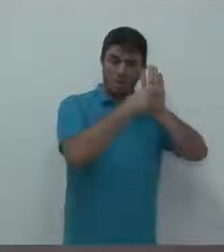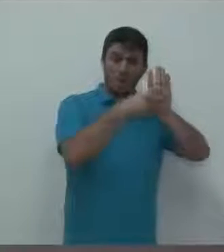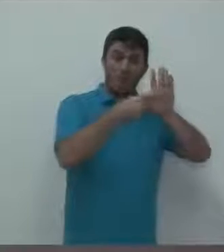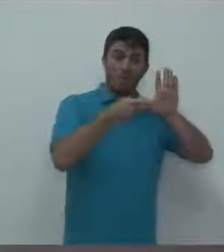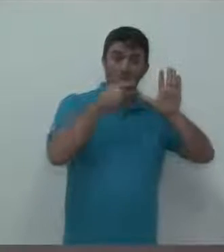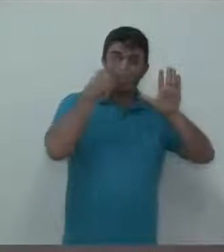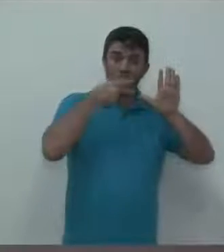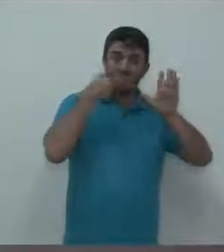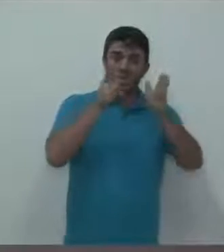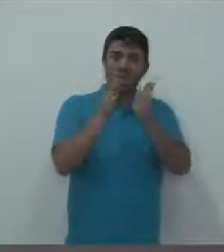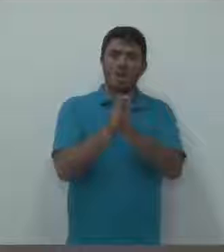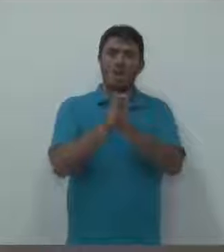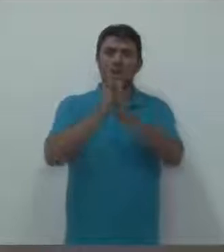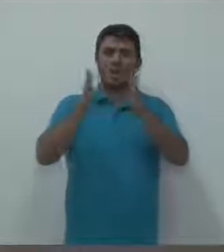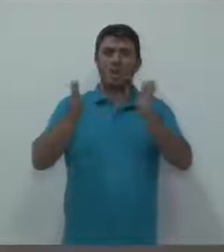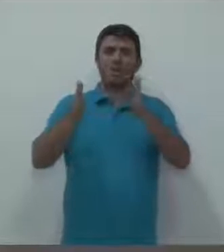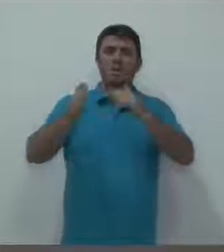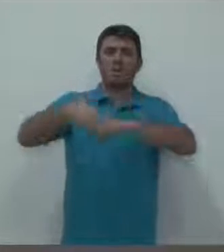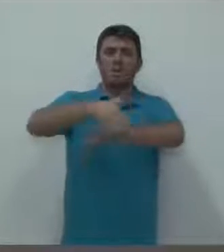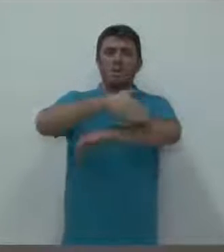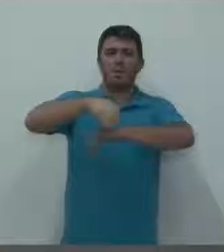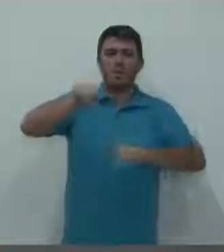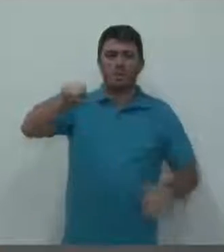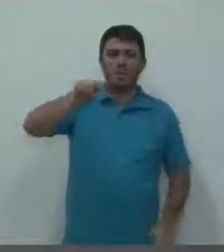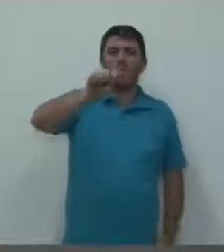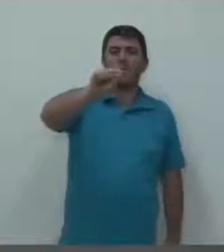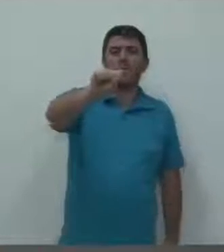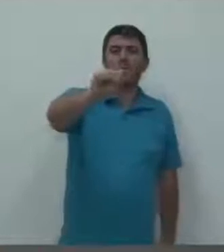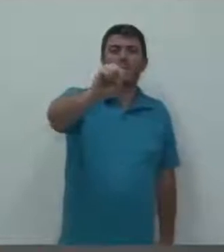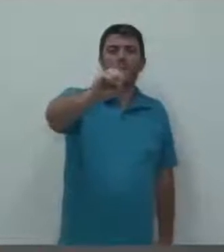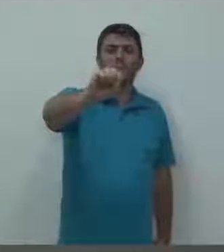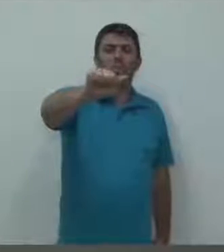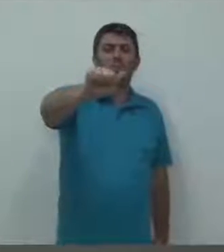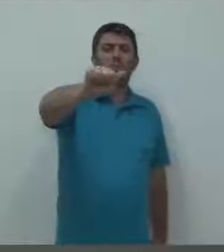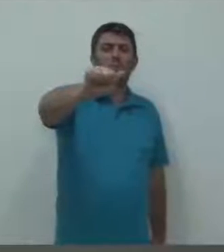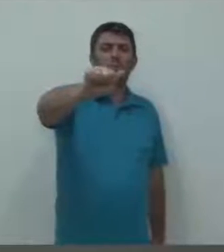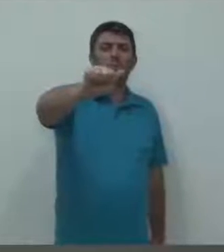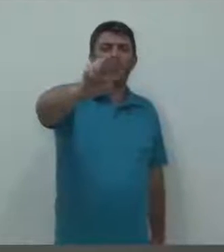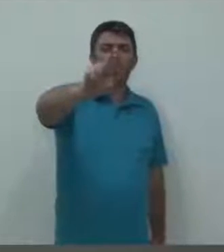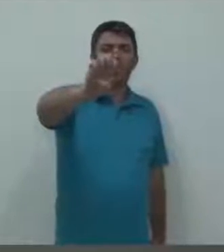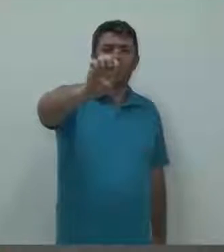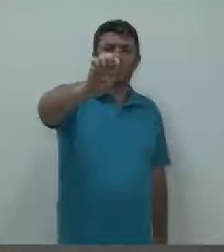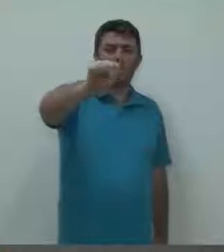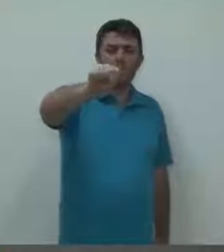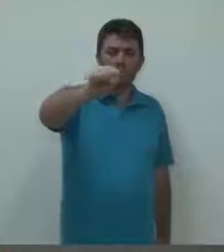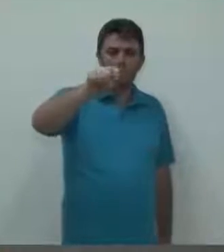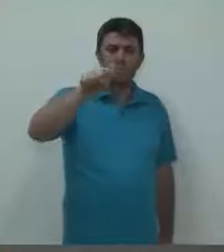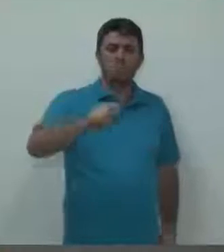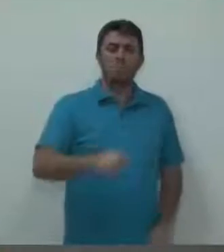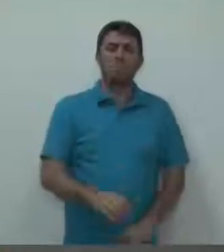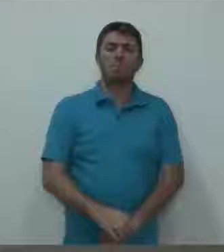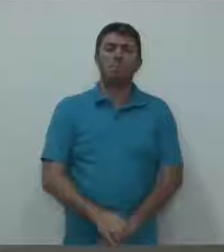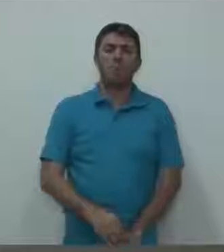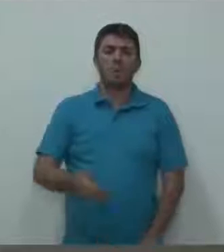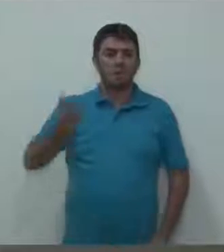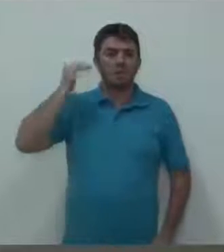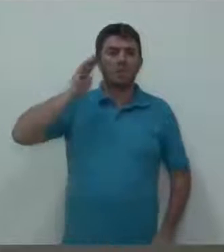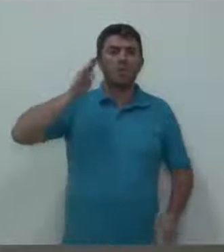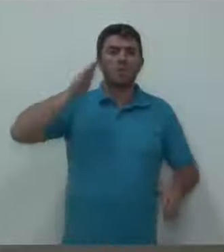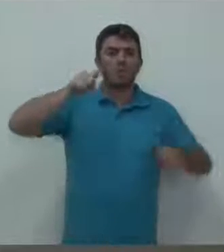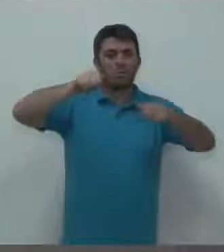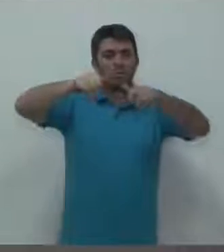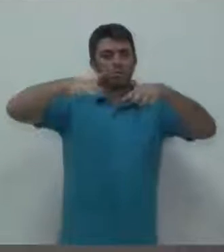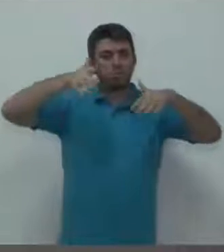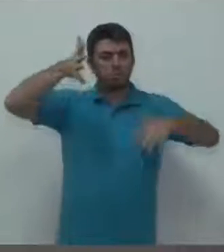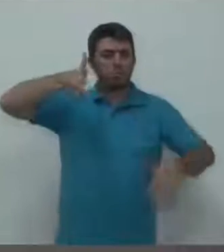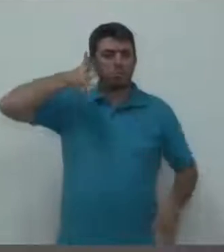Soares. Segundo nos passaram, e até foi um dos dias que os especialistas estiveram aqui, essa área é